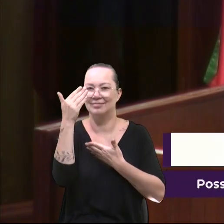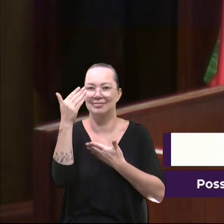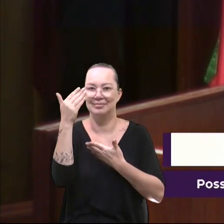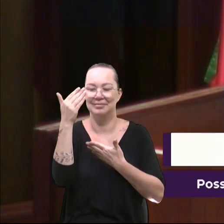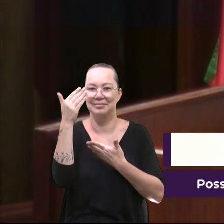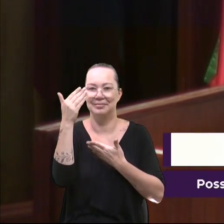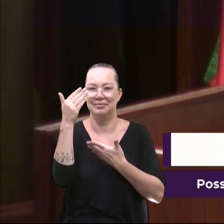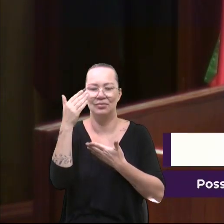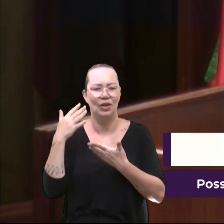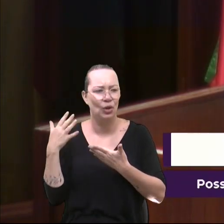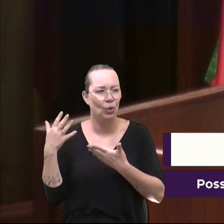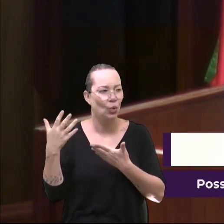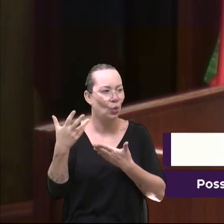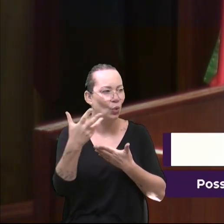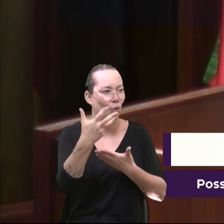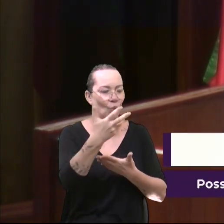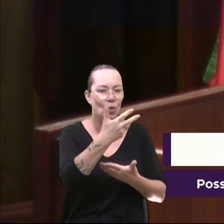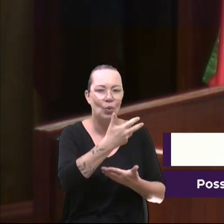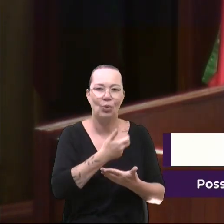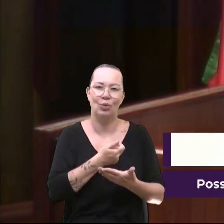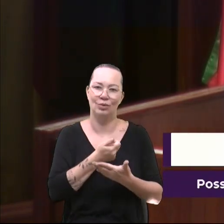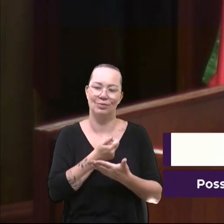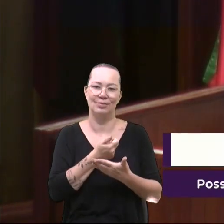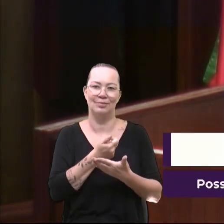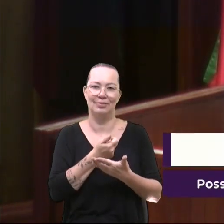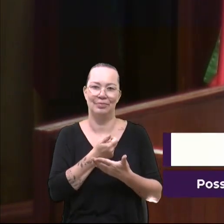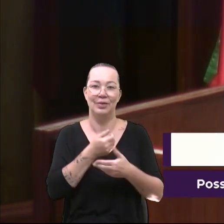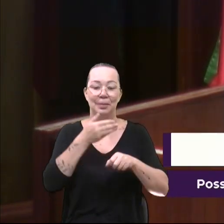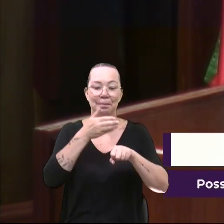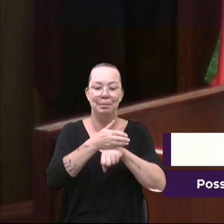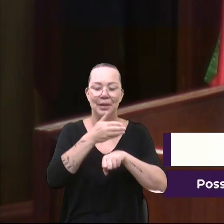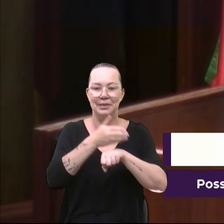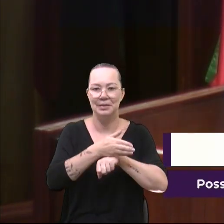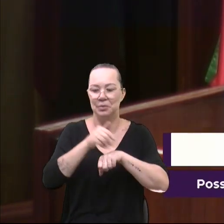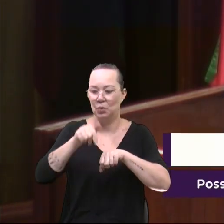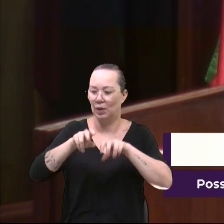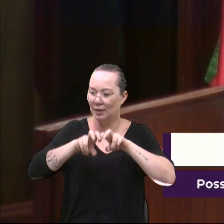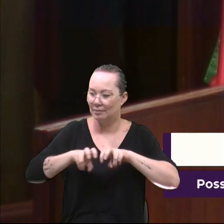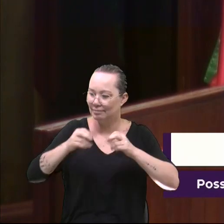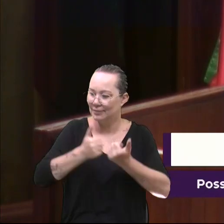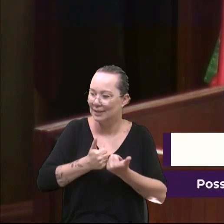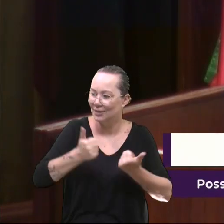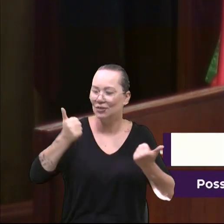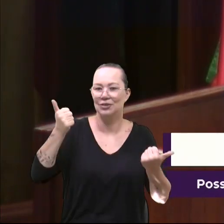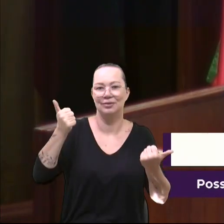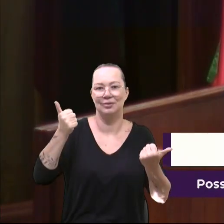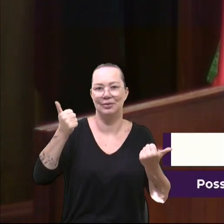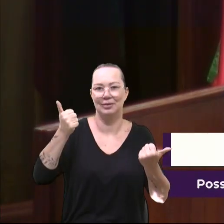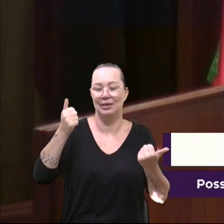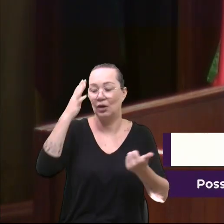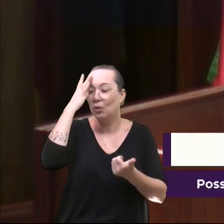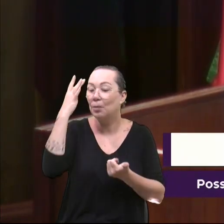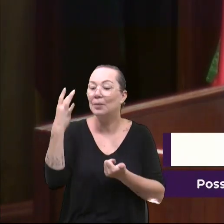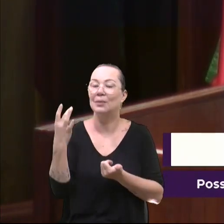a todos que fizeram parte dessa mesa diretora, pela